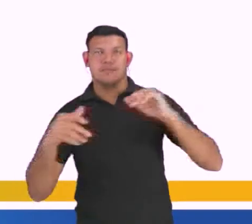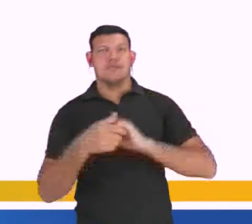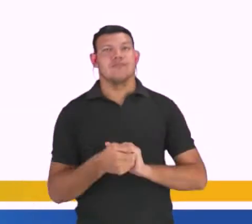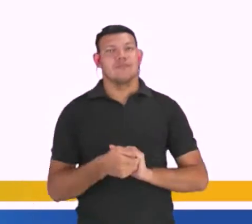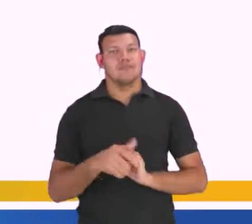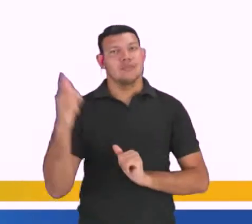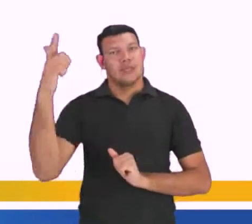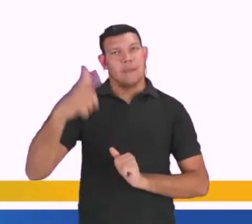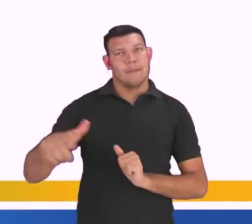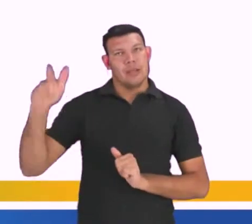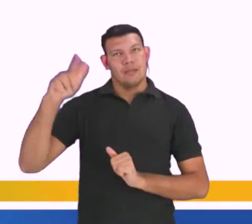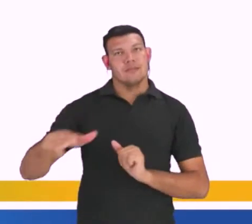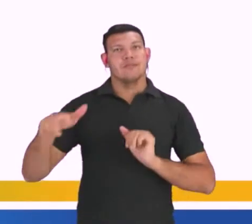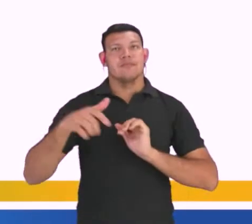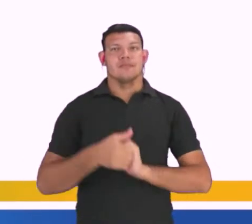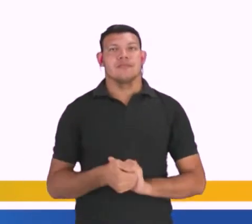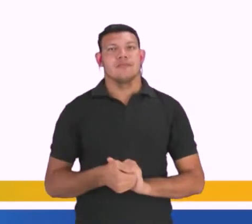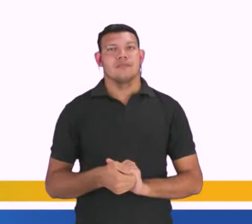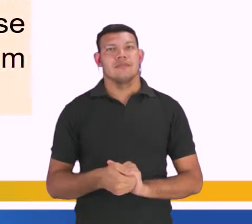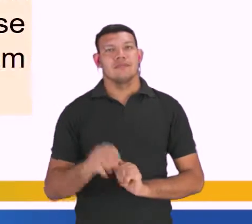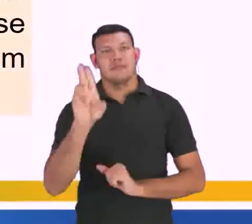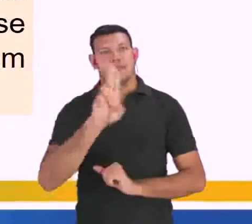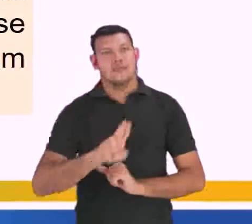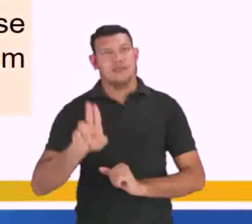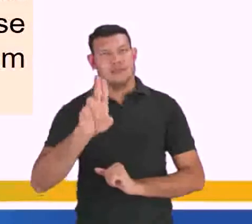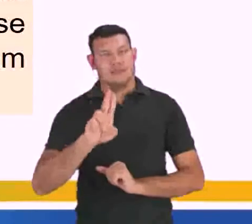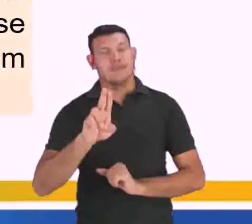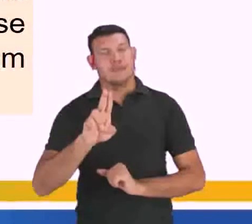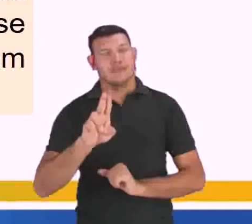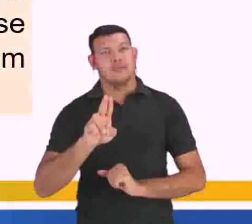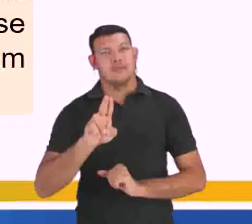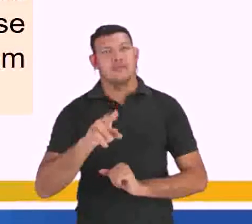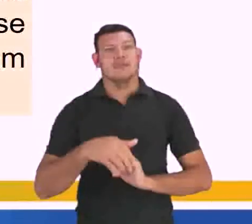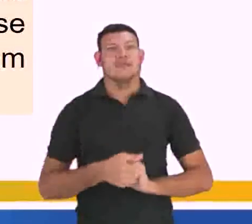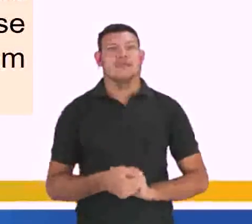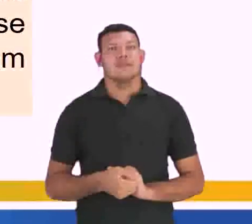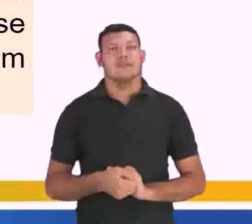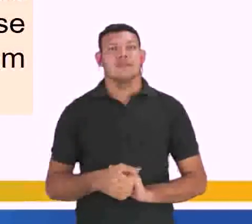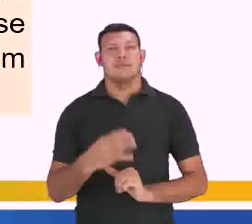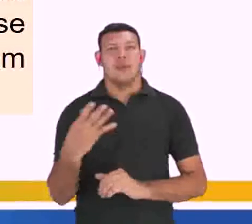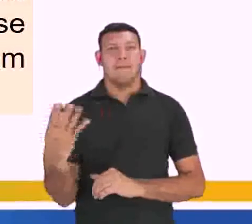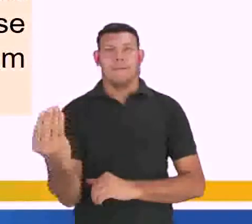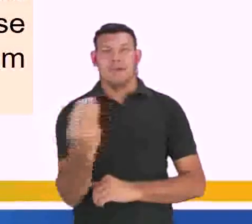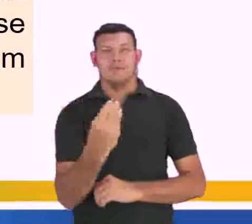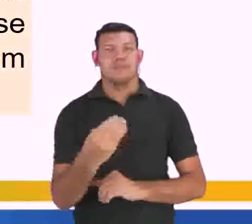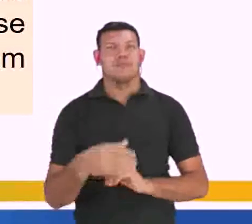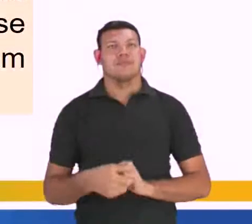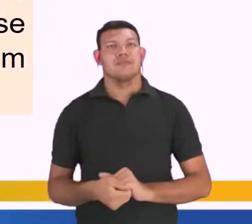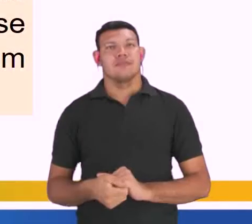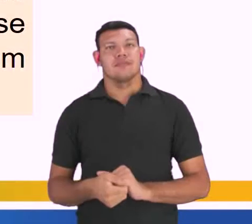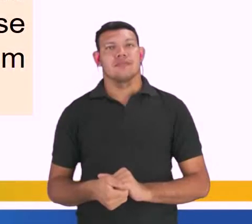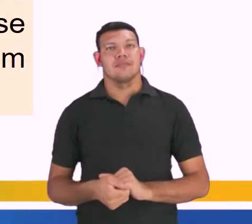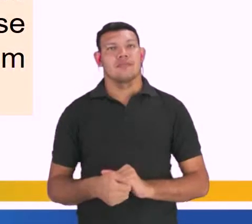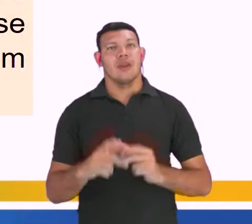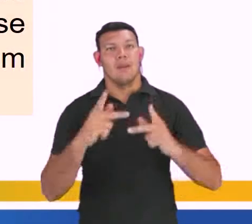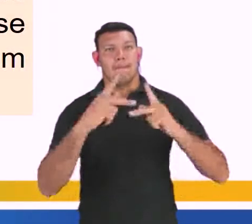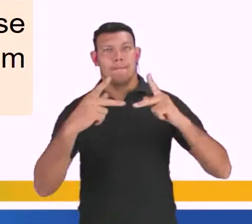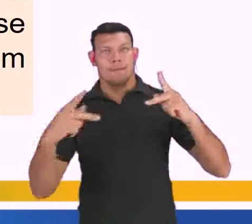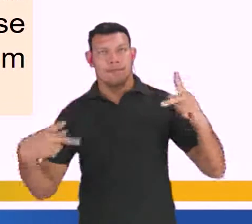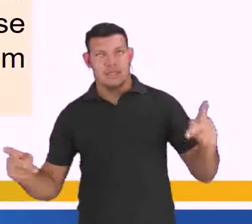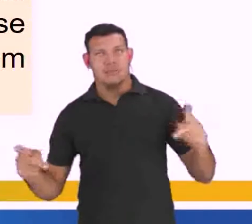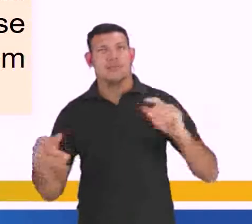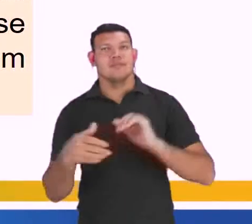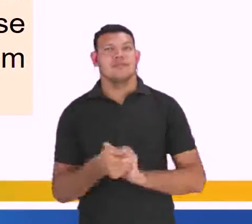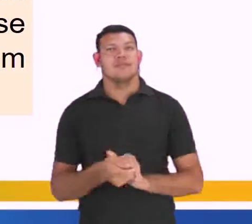bastante utilizada e estudada na bioquímica. Mas o que é proteína? Bem, as proteínas,